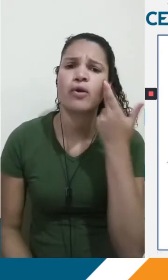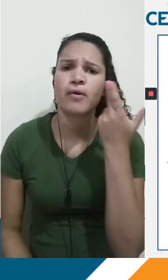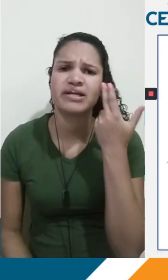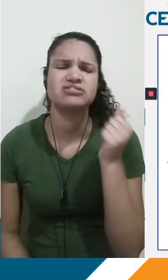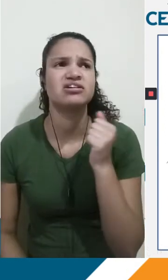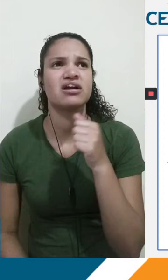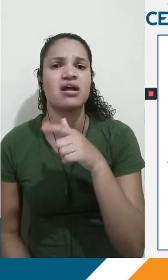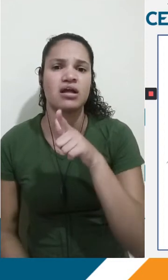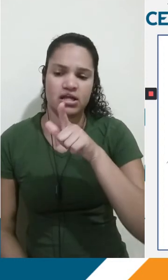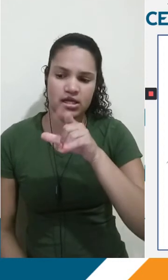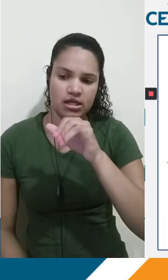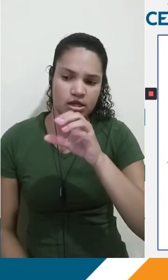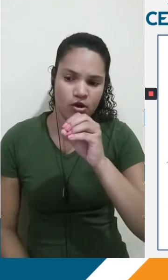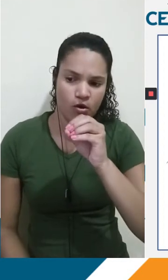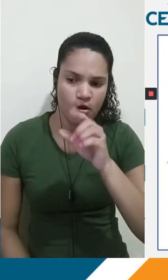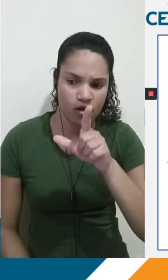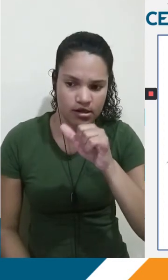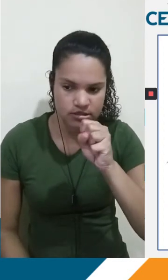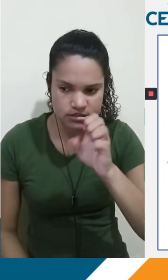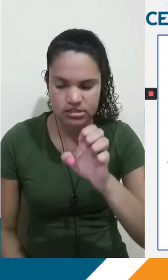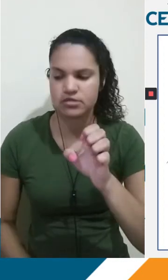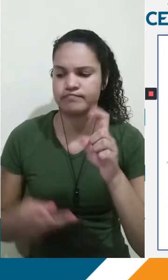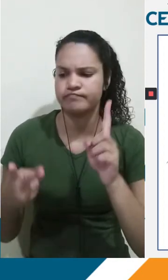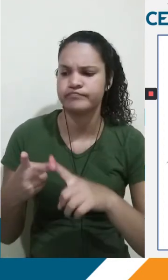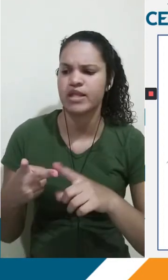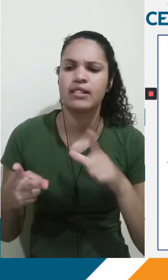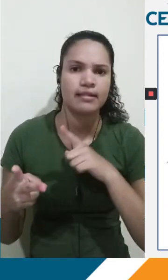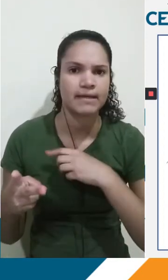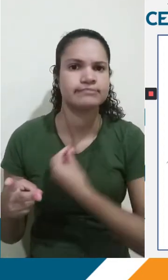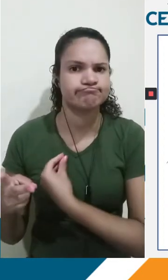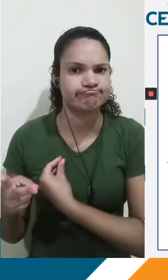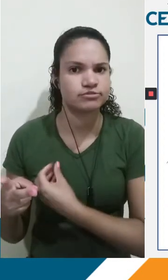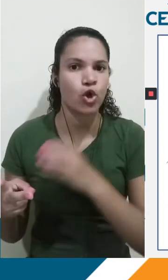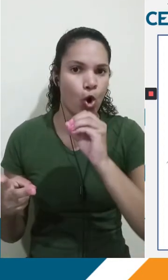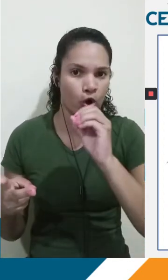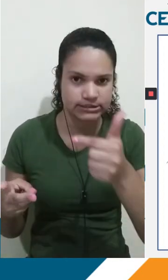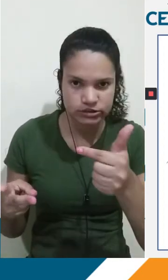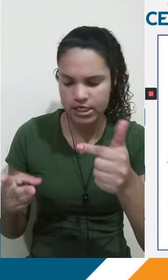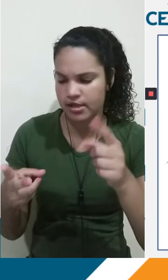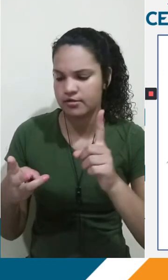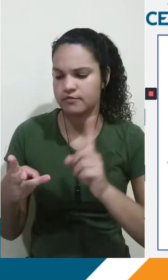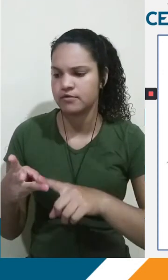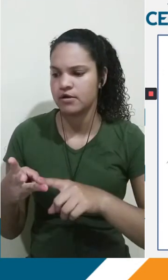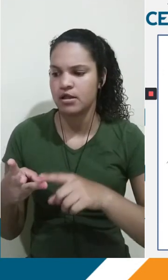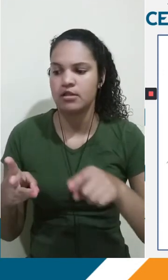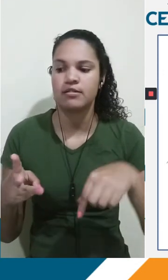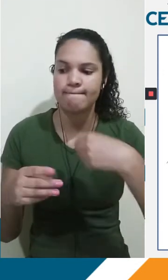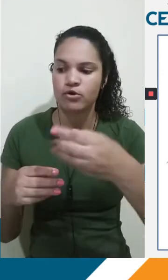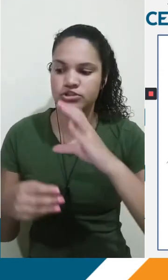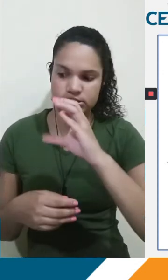glicose, vamos encontrar a presença de oxigênio, liberando gás carbônico e